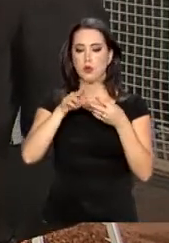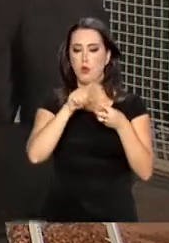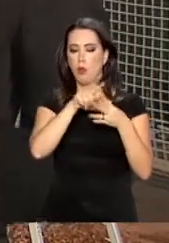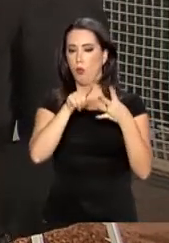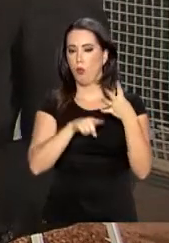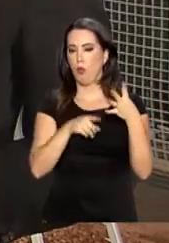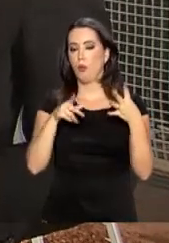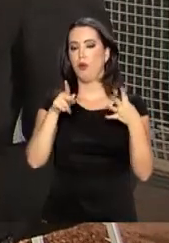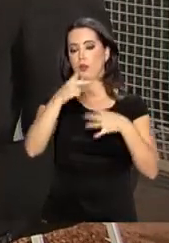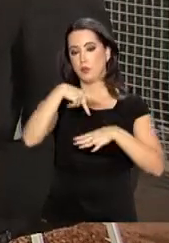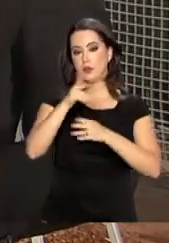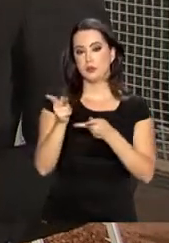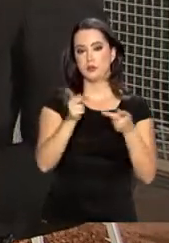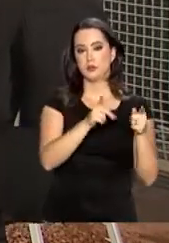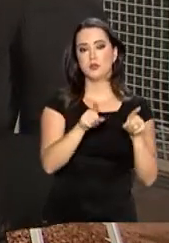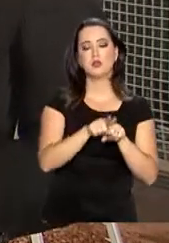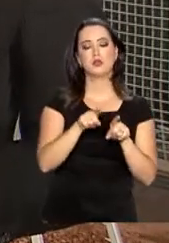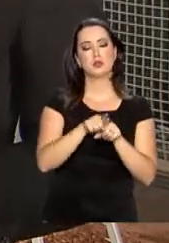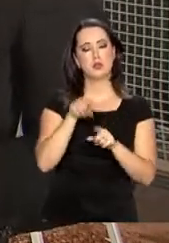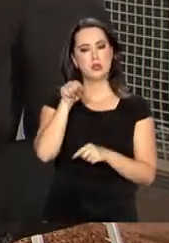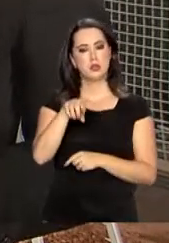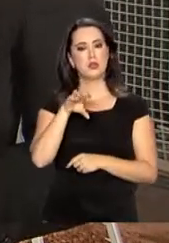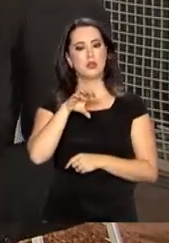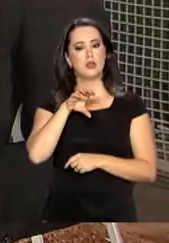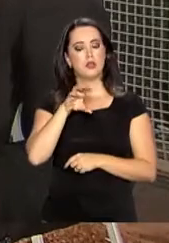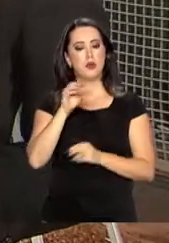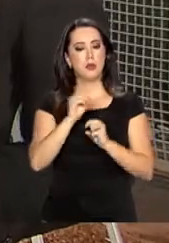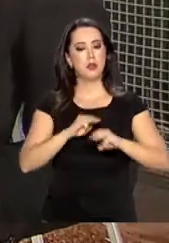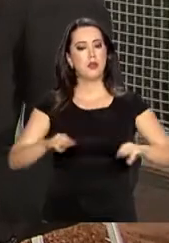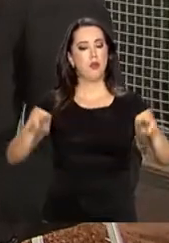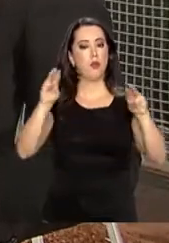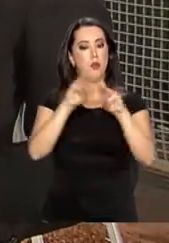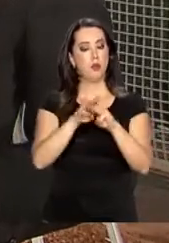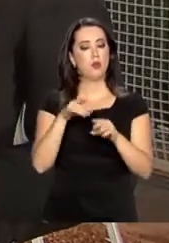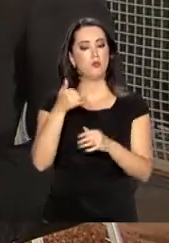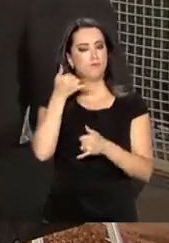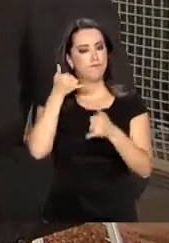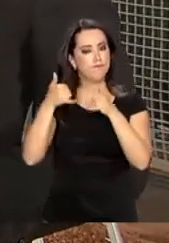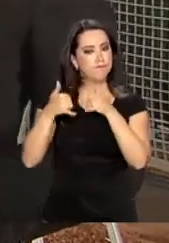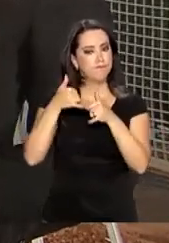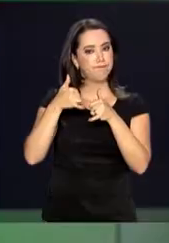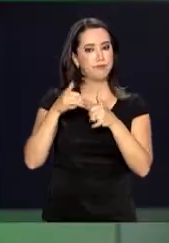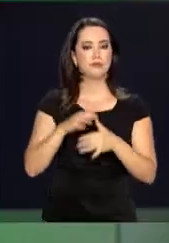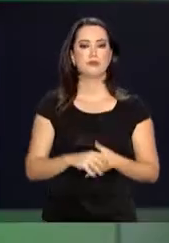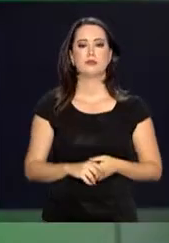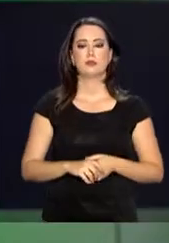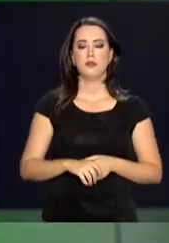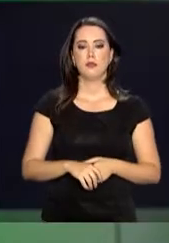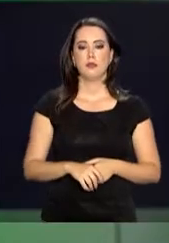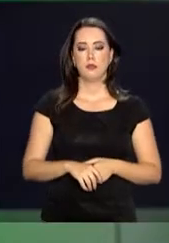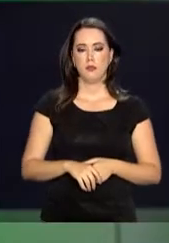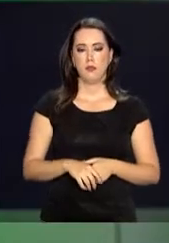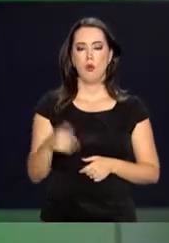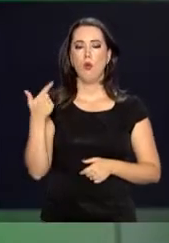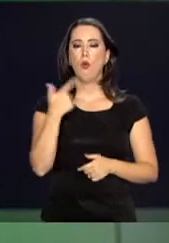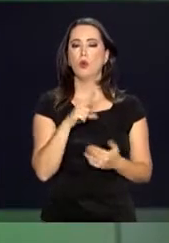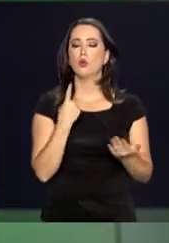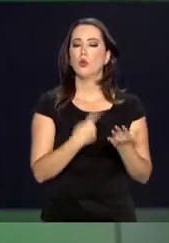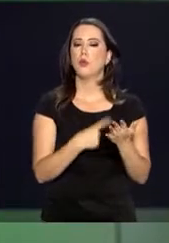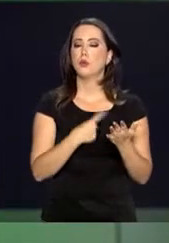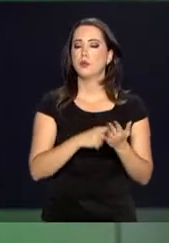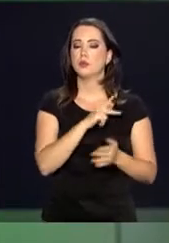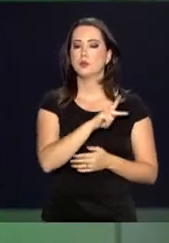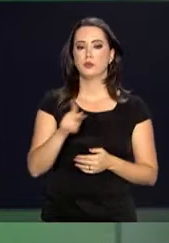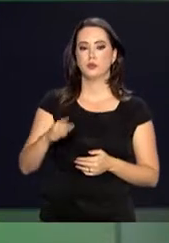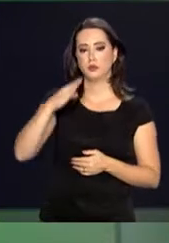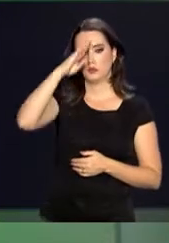secretário-geral da ONU, o português Antônio Guterres. De Brasília, Ney Pereira. Outro compromisso do presidente